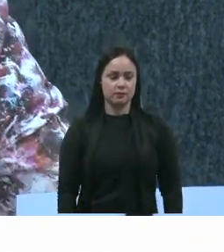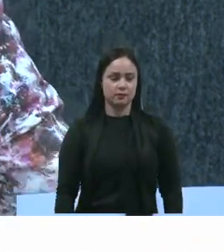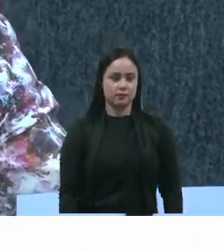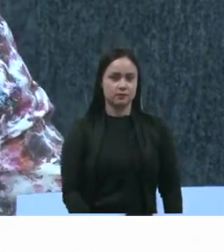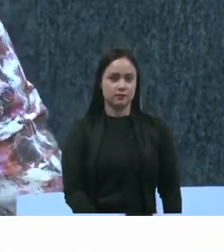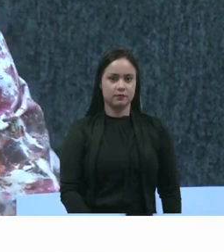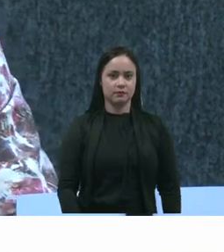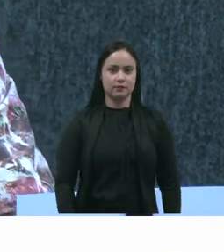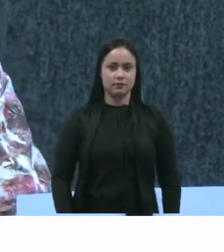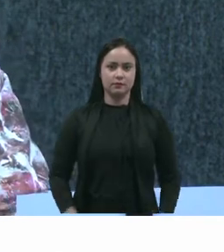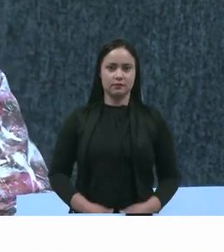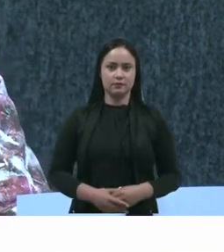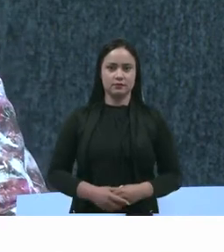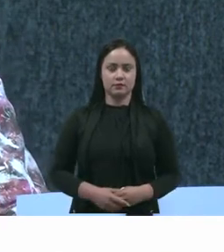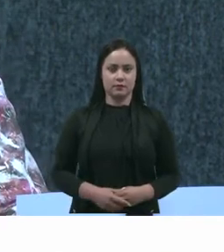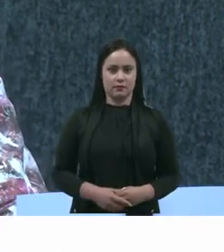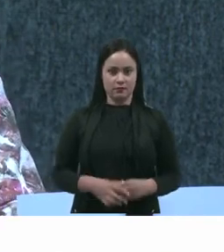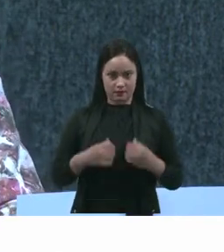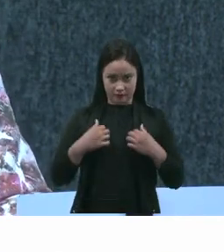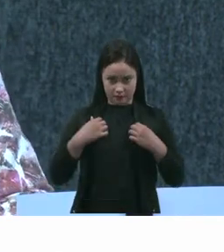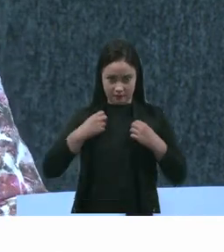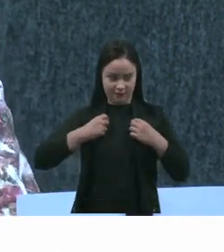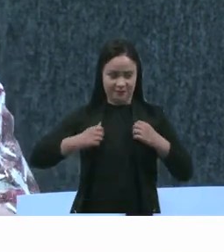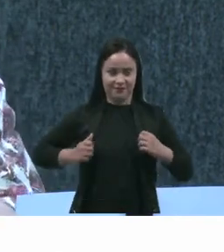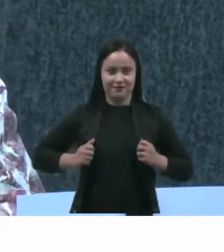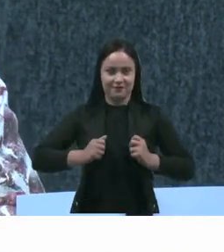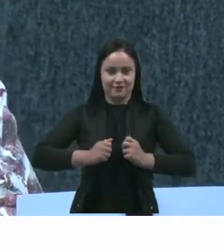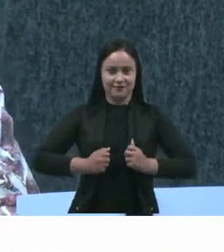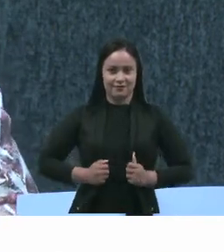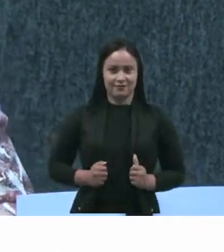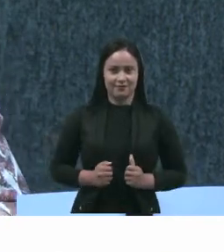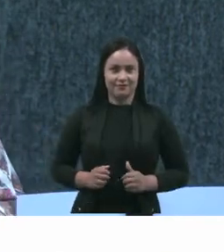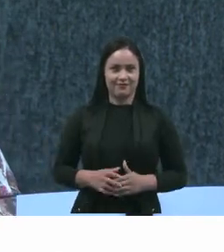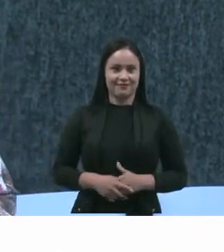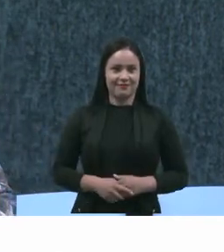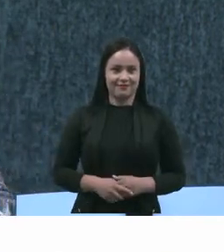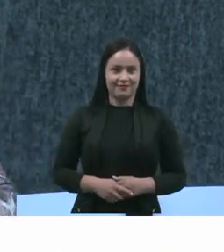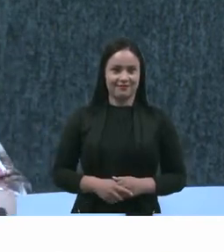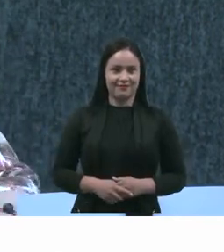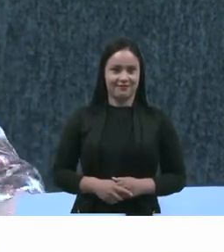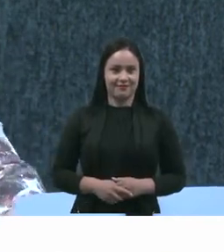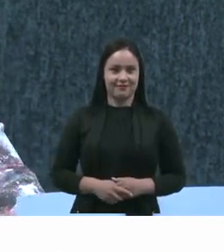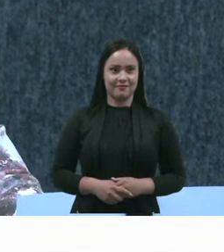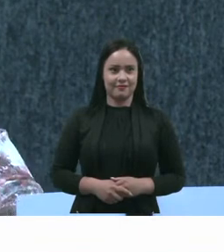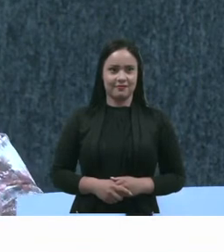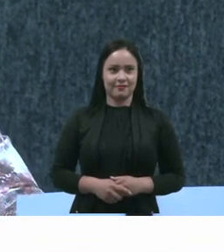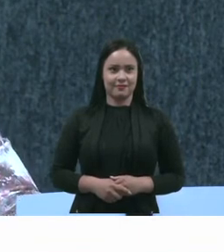aí tem que realmente deixar avisado agora, porque não tem tempo. Agora é o seguinte.